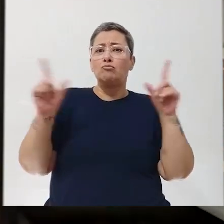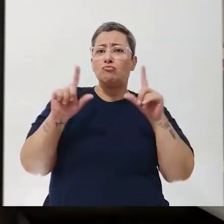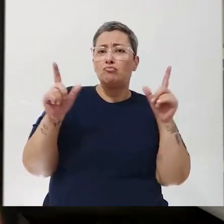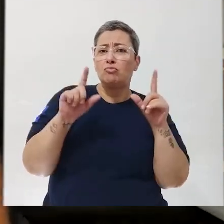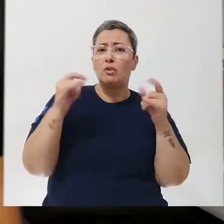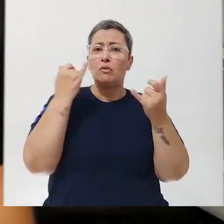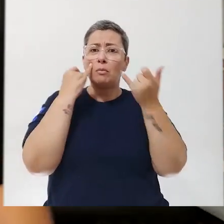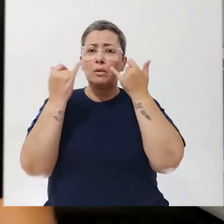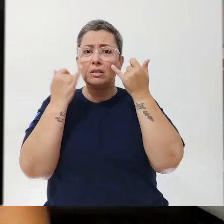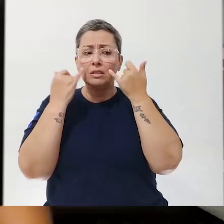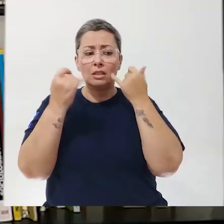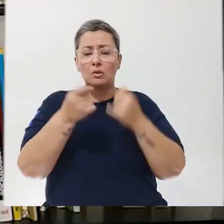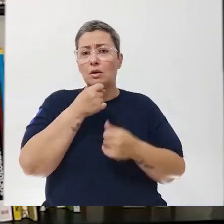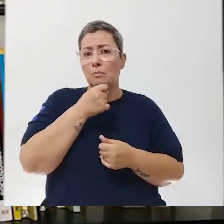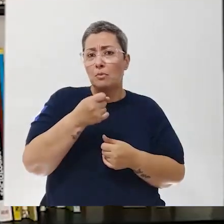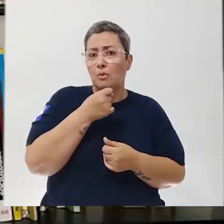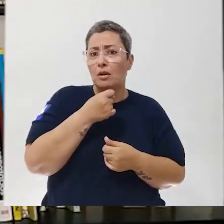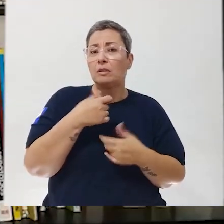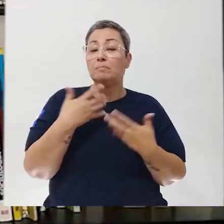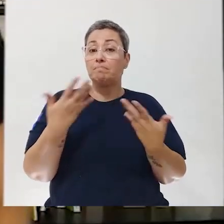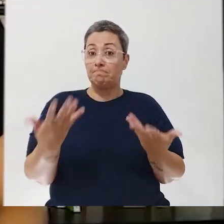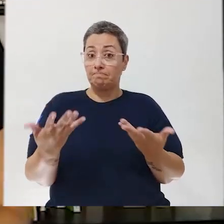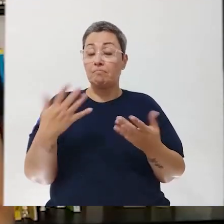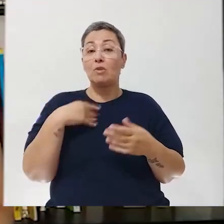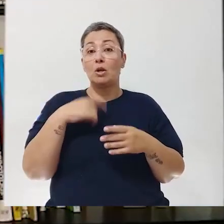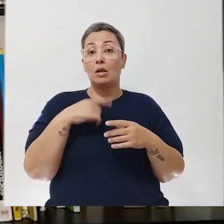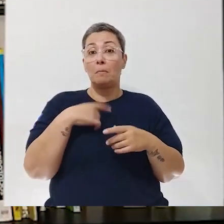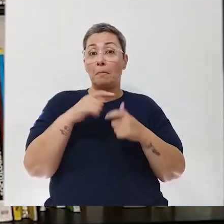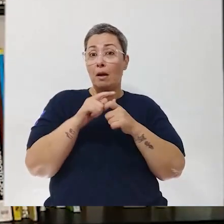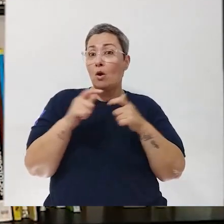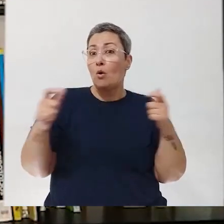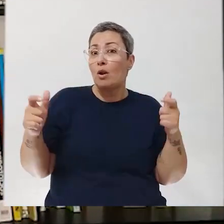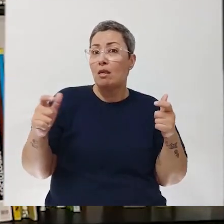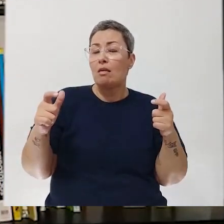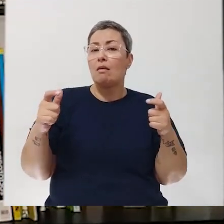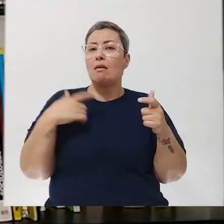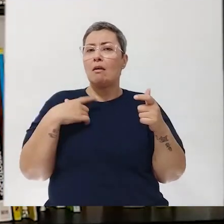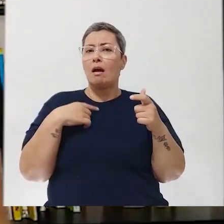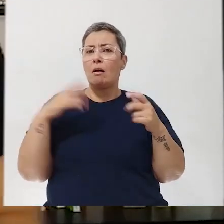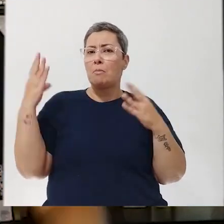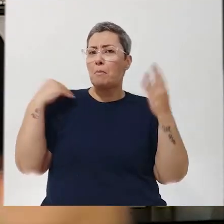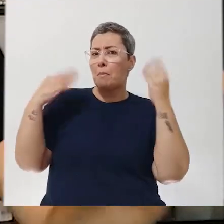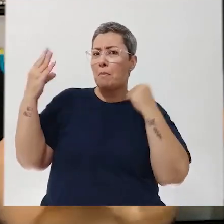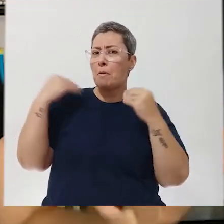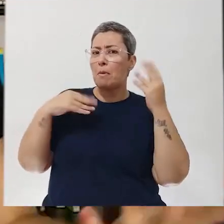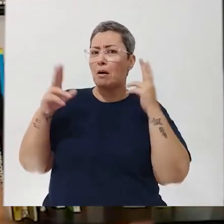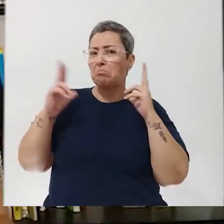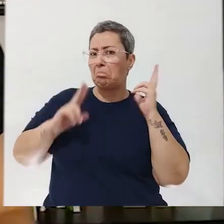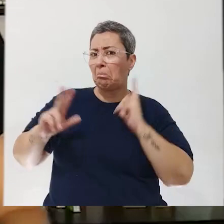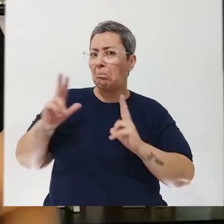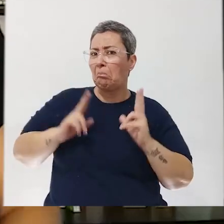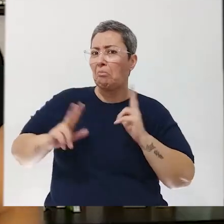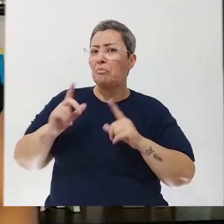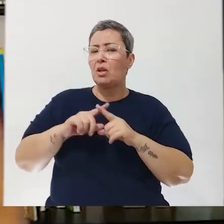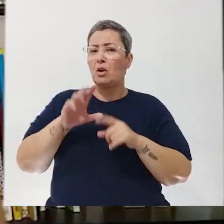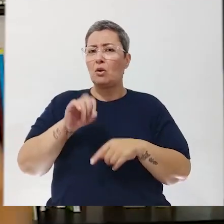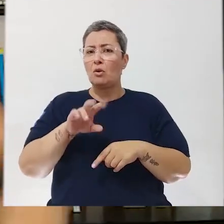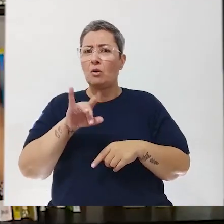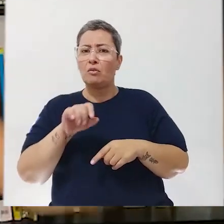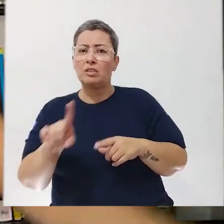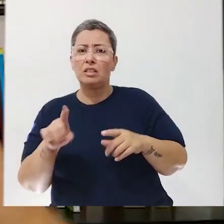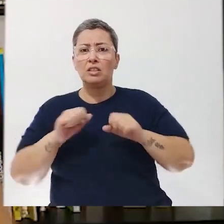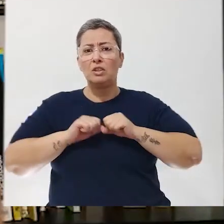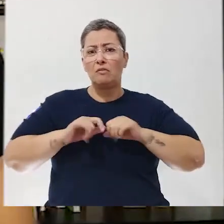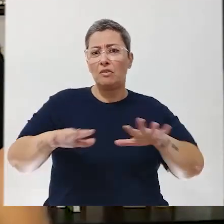a respeito do Covid-19. Bom, a maior parte do que a gente ouve falar sobre o tema